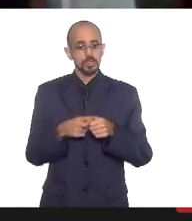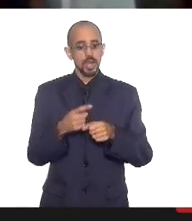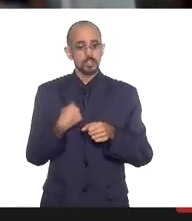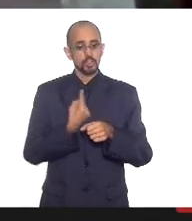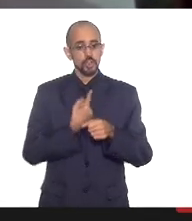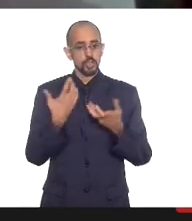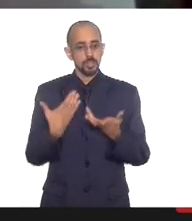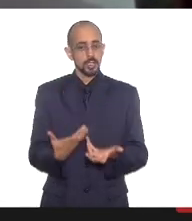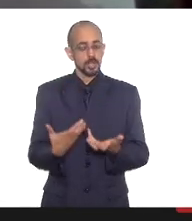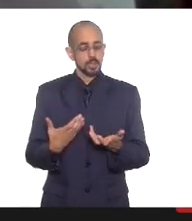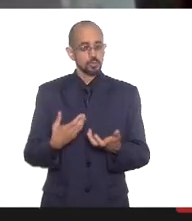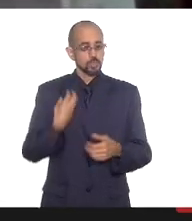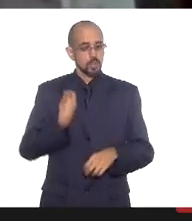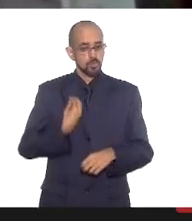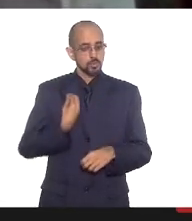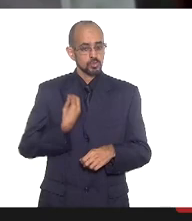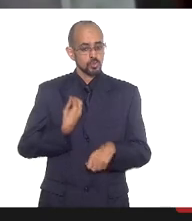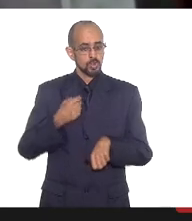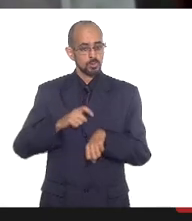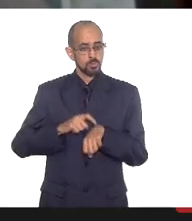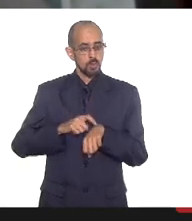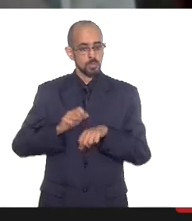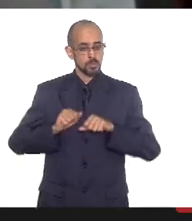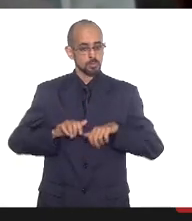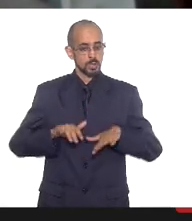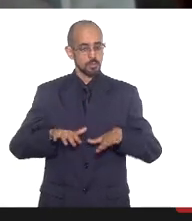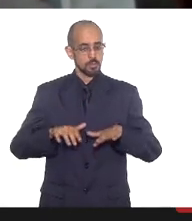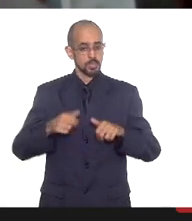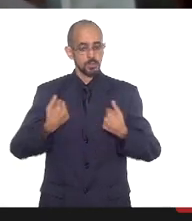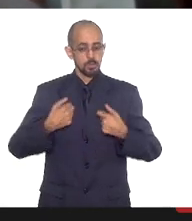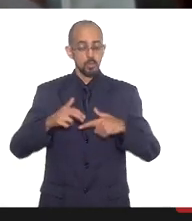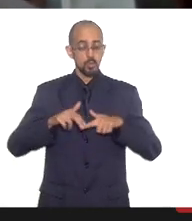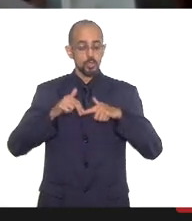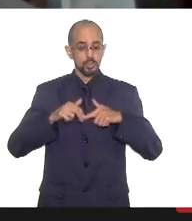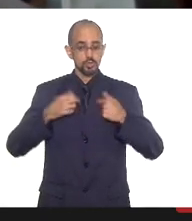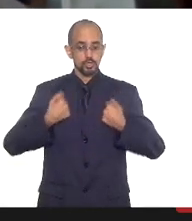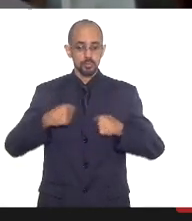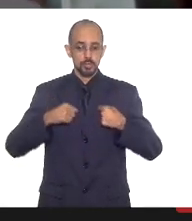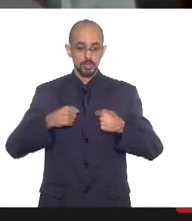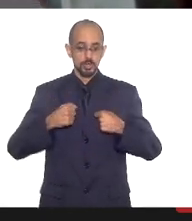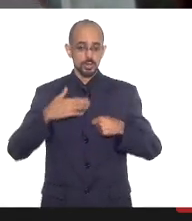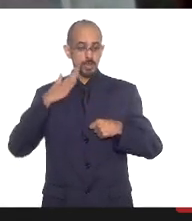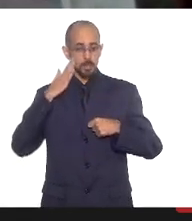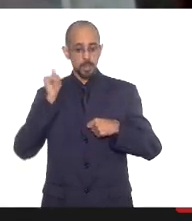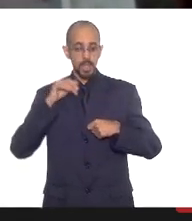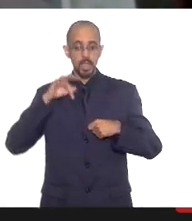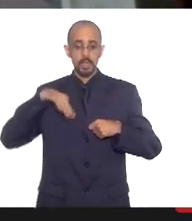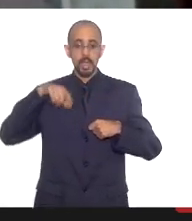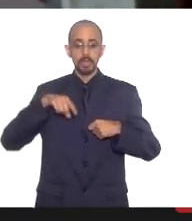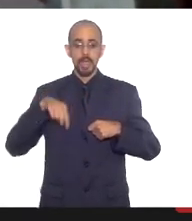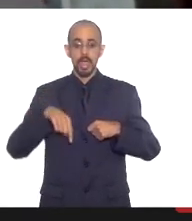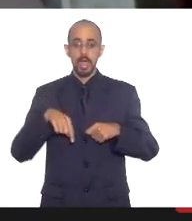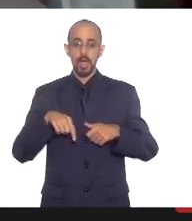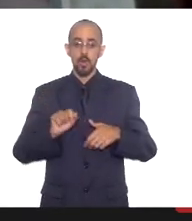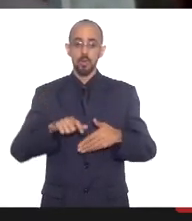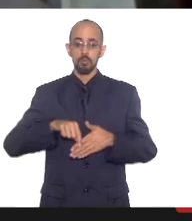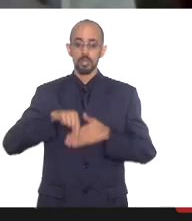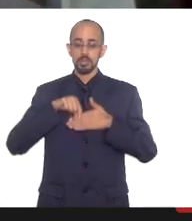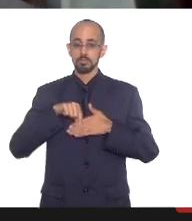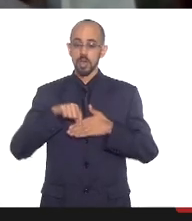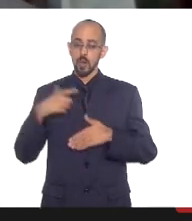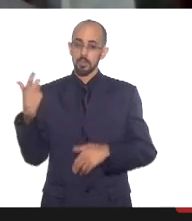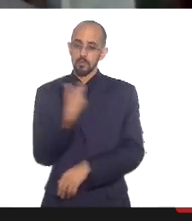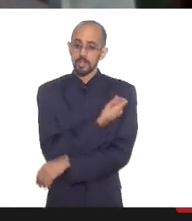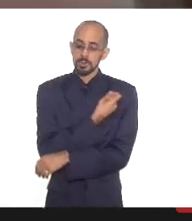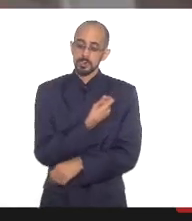queira que funciona durante uma anemia e para isso se definir quem realmente a fritar para vacinar ou não dentro